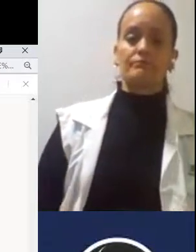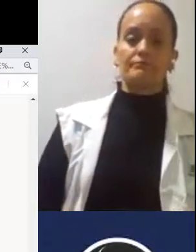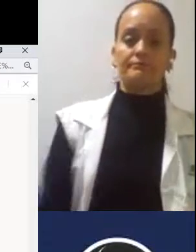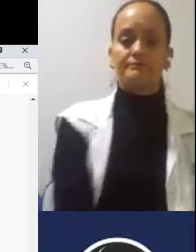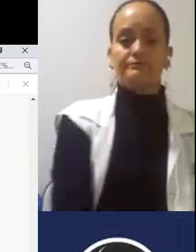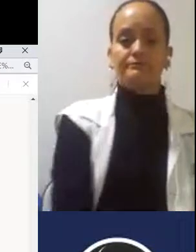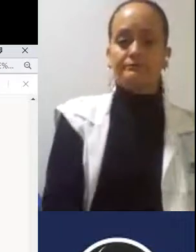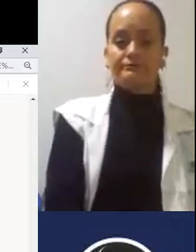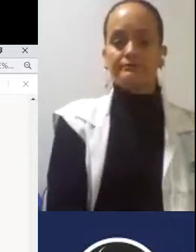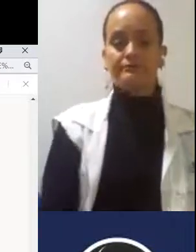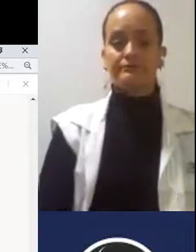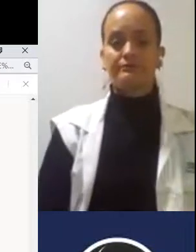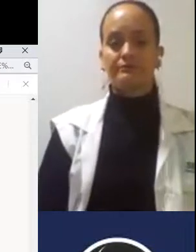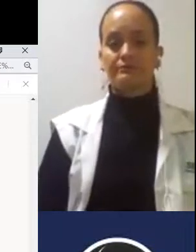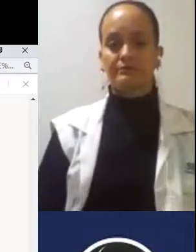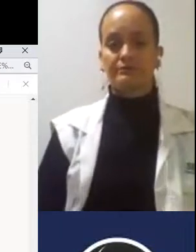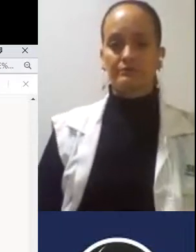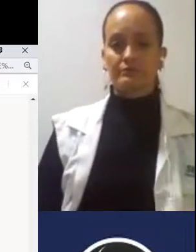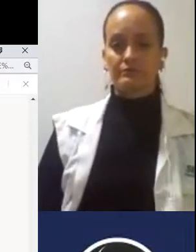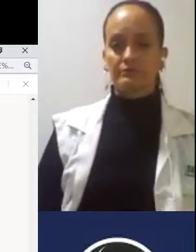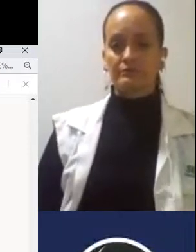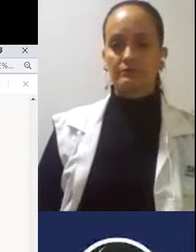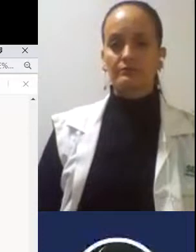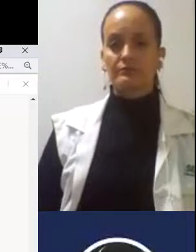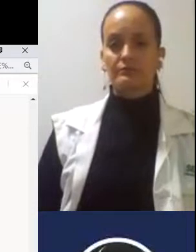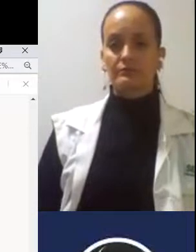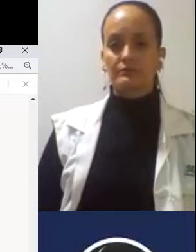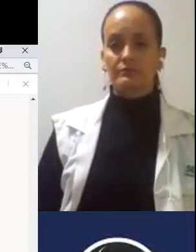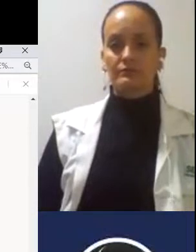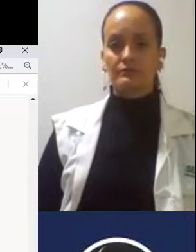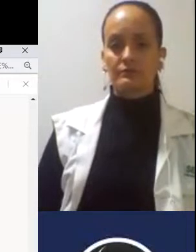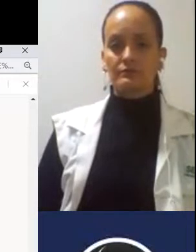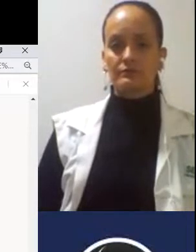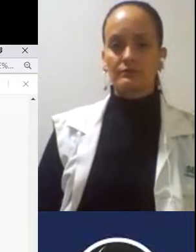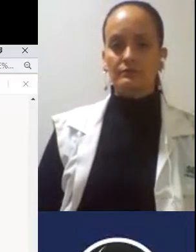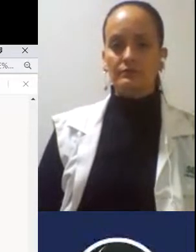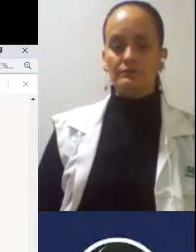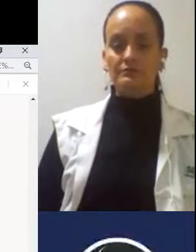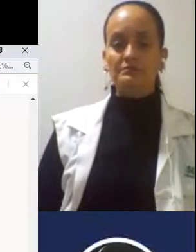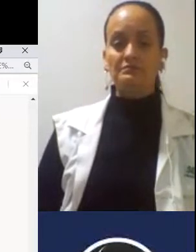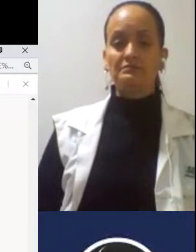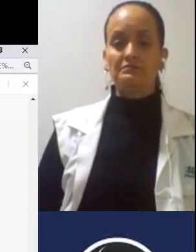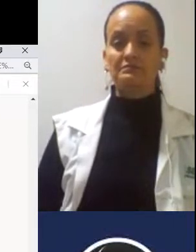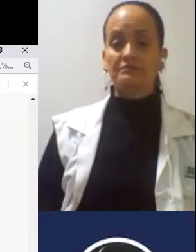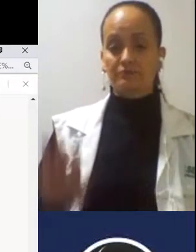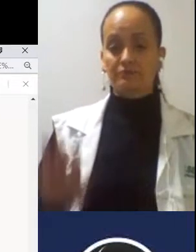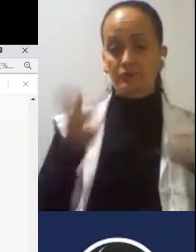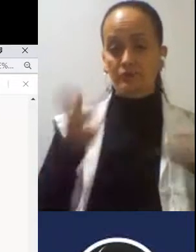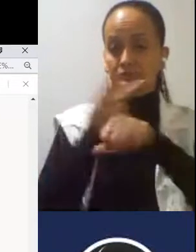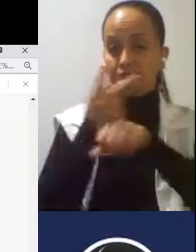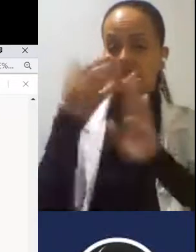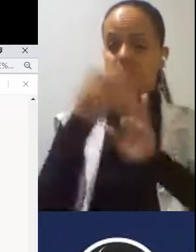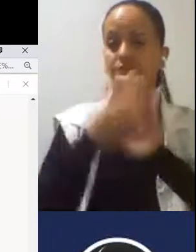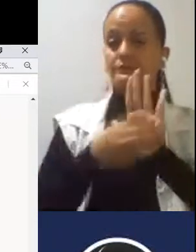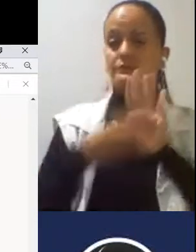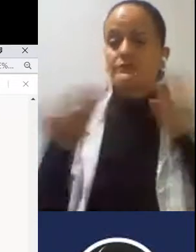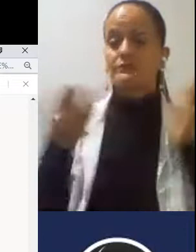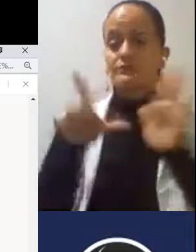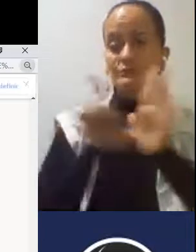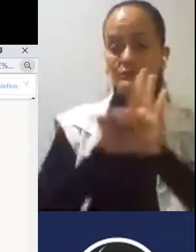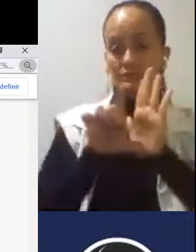vai estar aqui, ó, no capítulo que vai falar da resistência equivalente, são os mesmos exemplos que estão lá na outra plataforminha